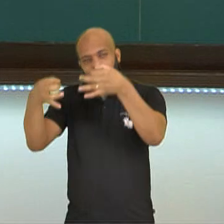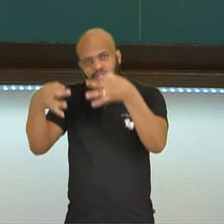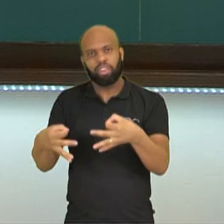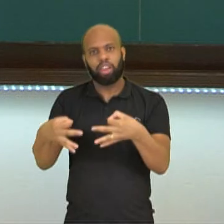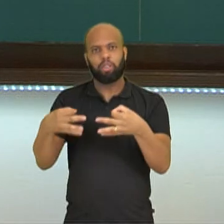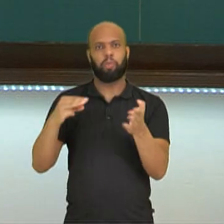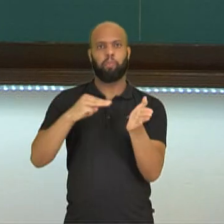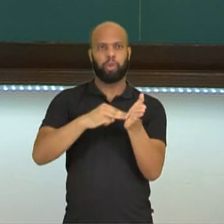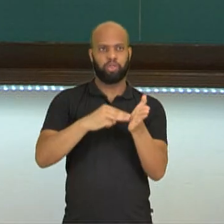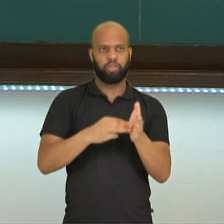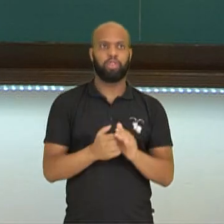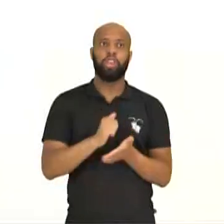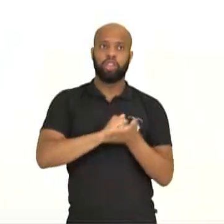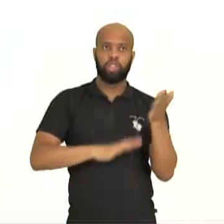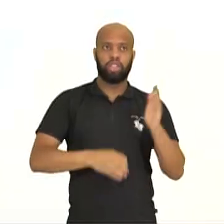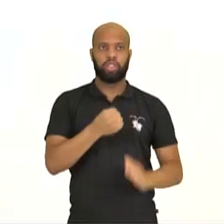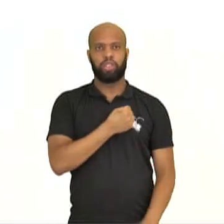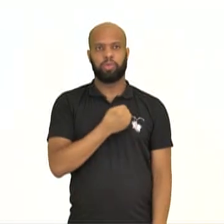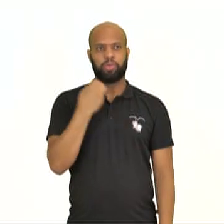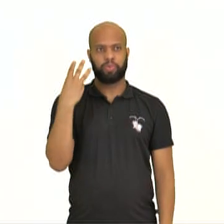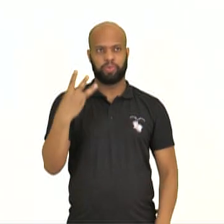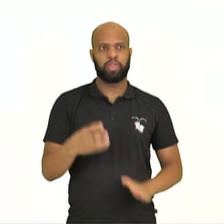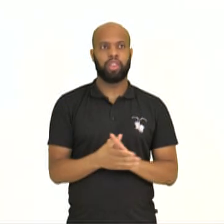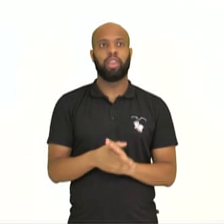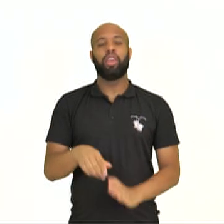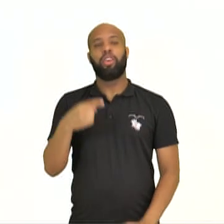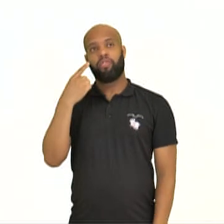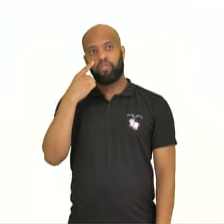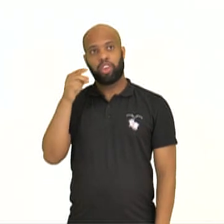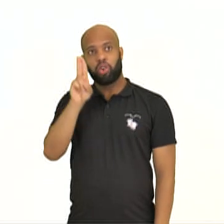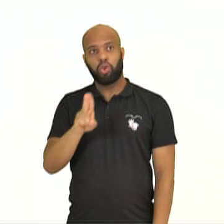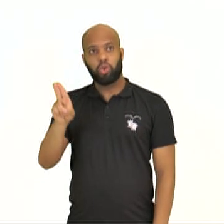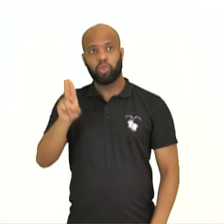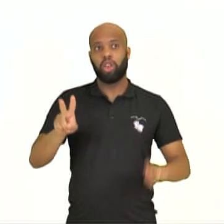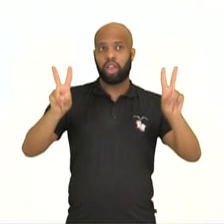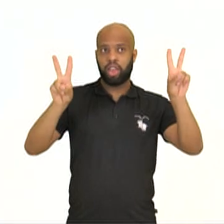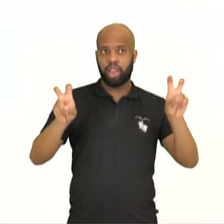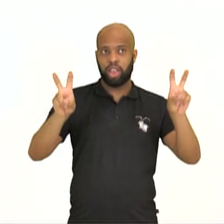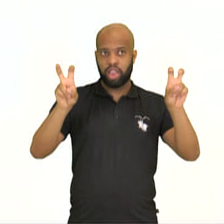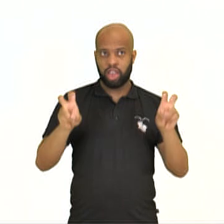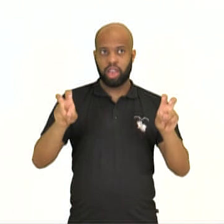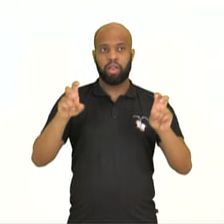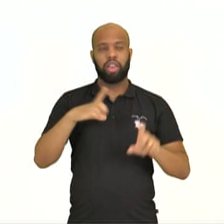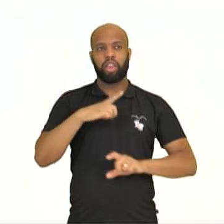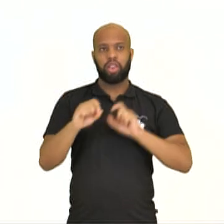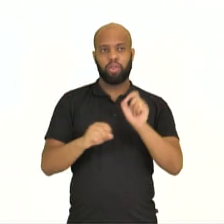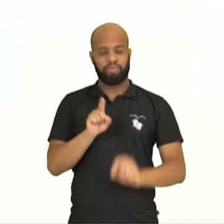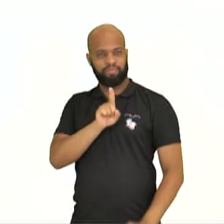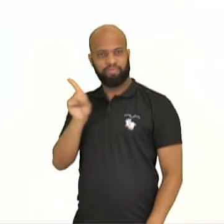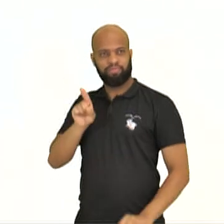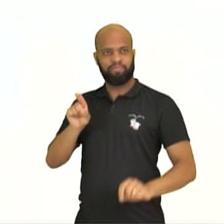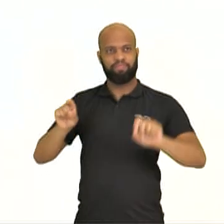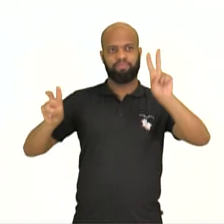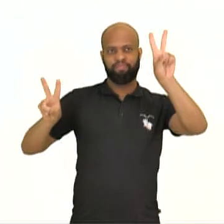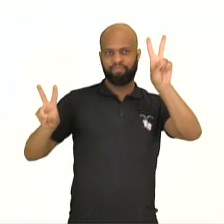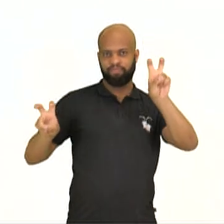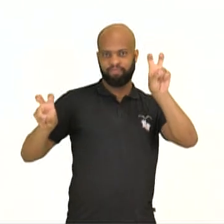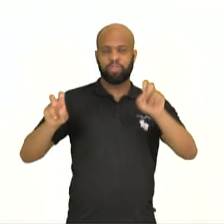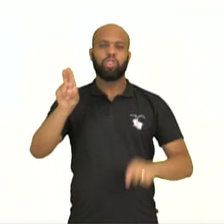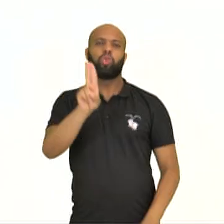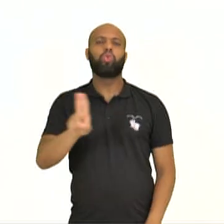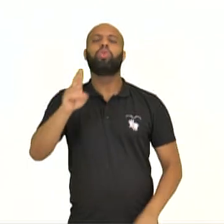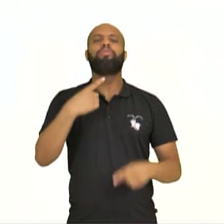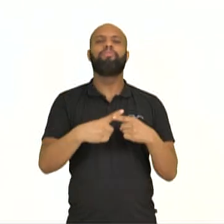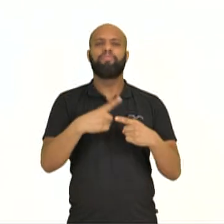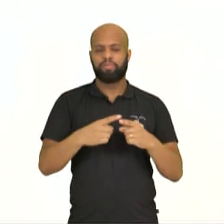ok? Atividade número 3. Temos o uso das aspas nessa frase de Desmond Tutu. Por que elas foram usadas?